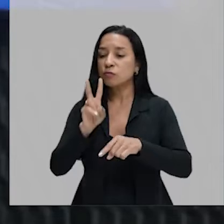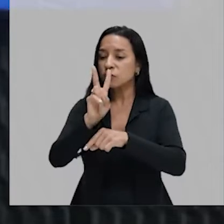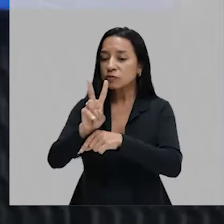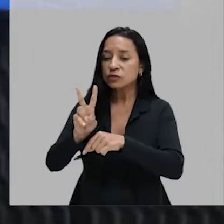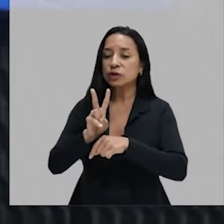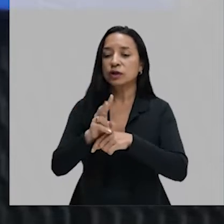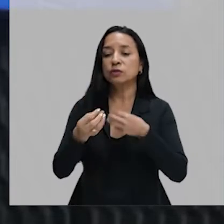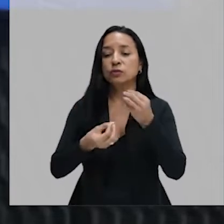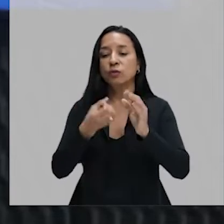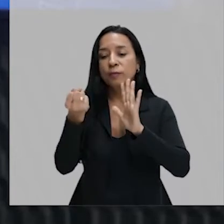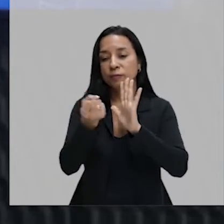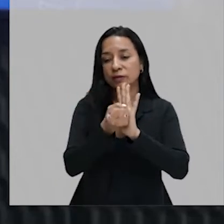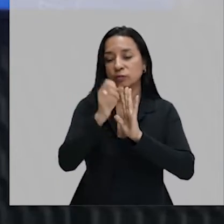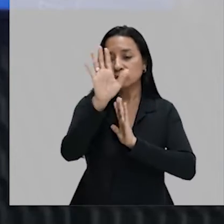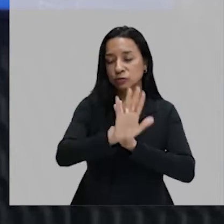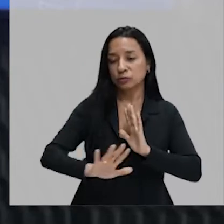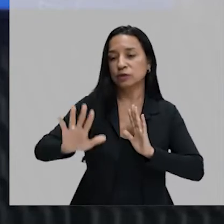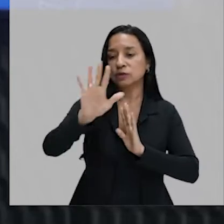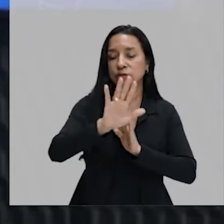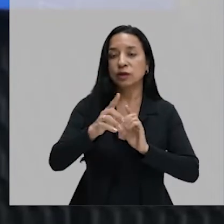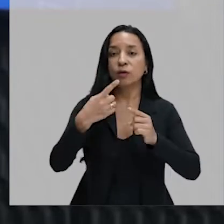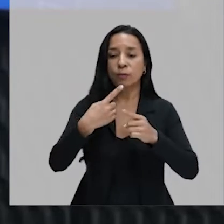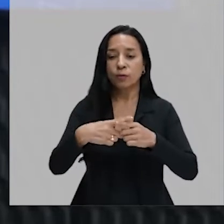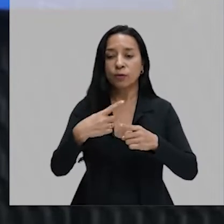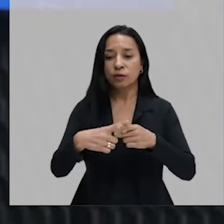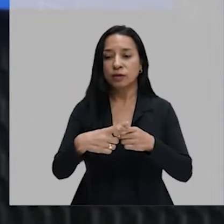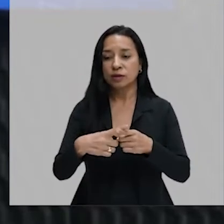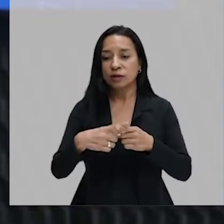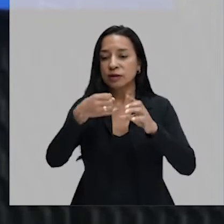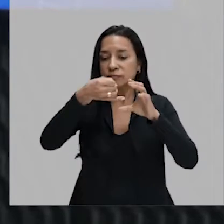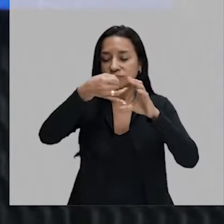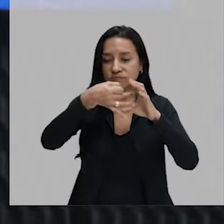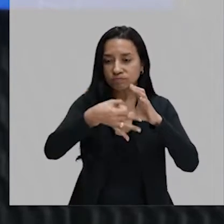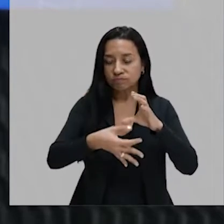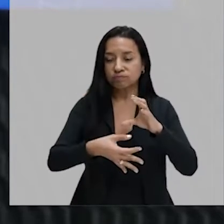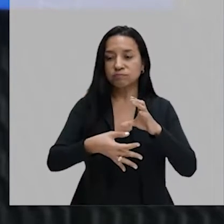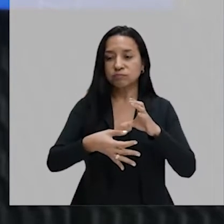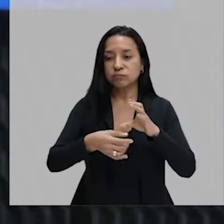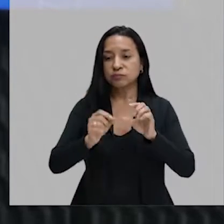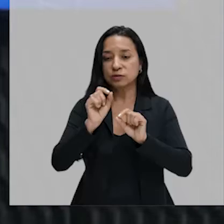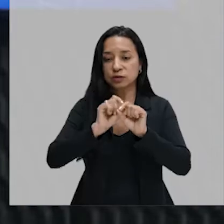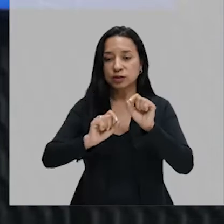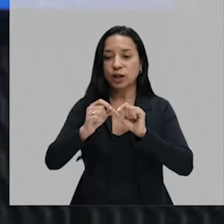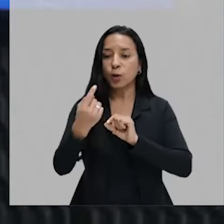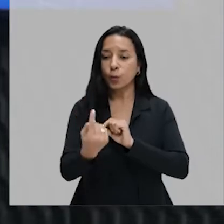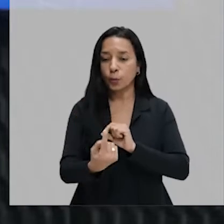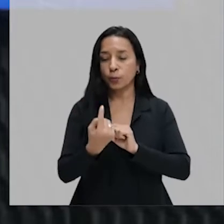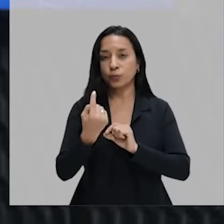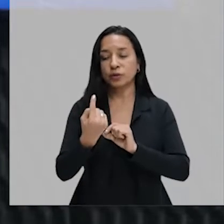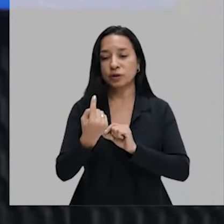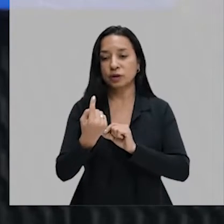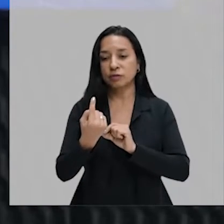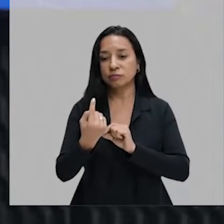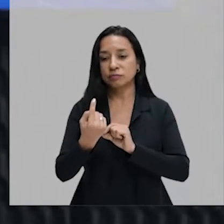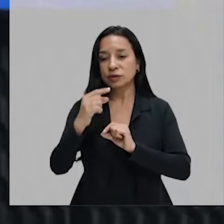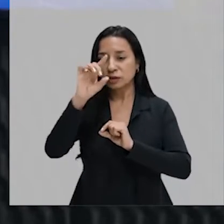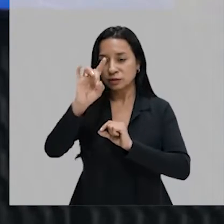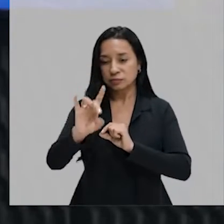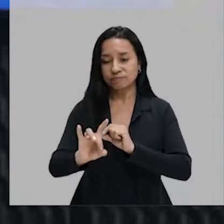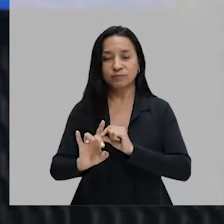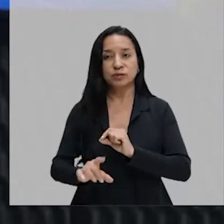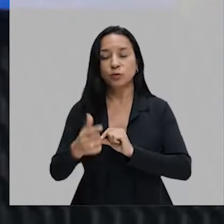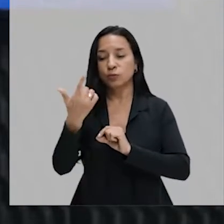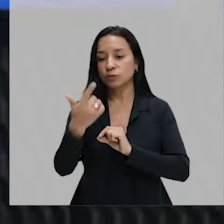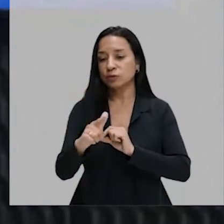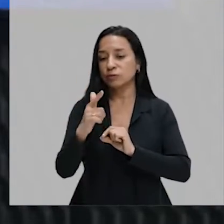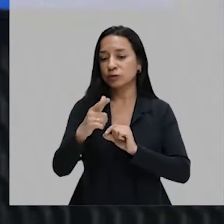como patrimônio nacional justamente por causa da característica que é única, não existe em lugar